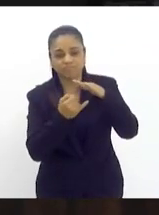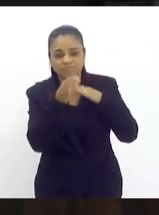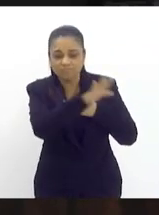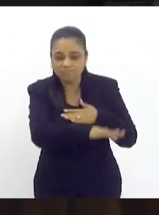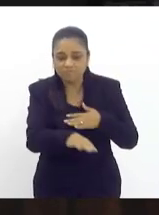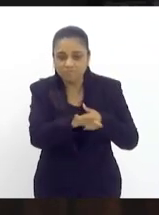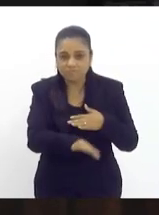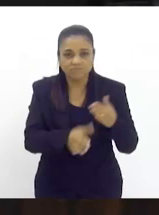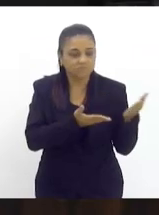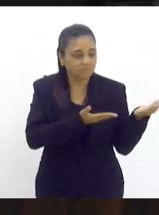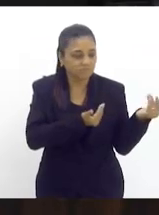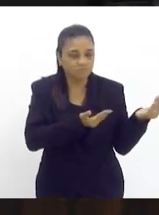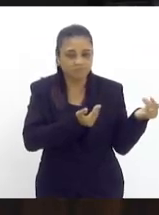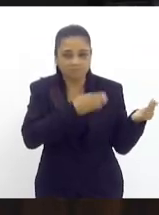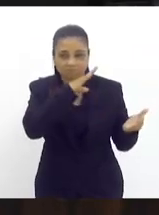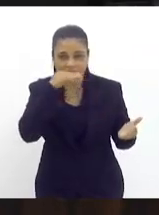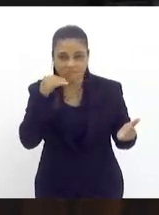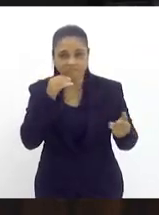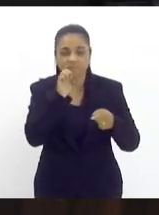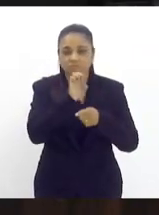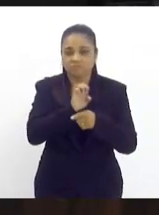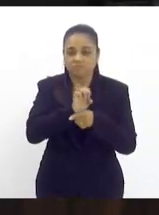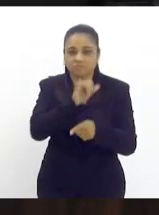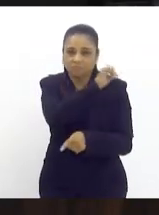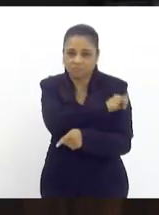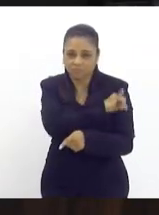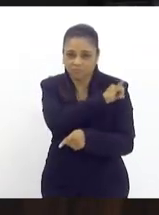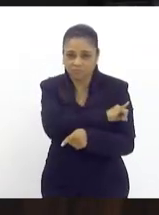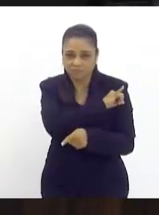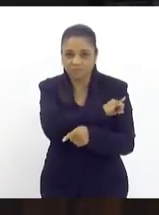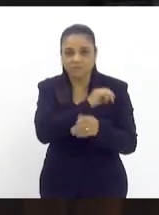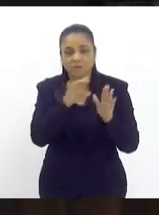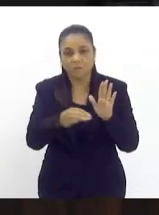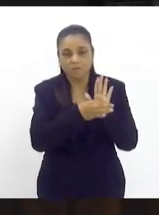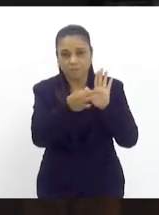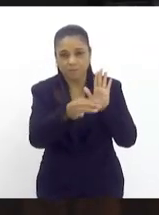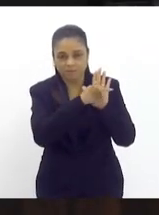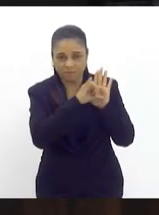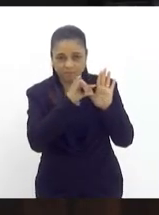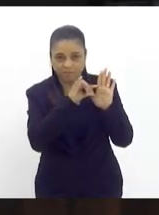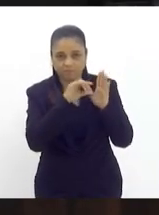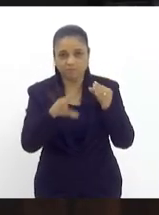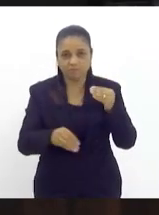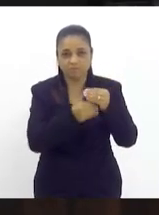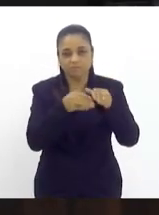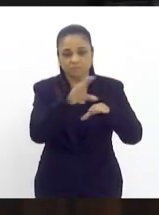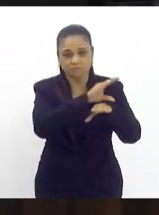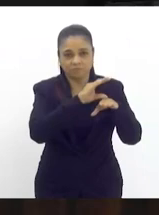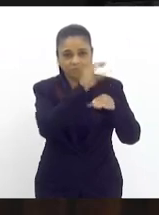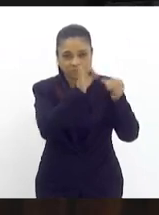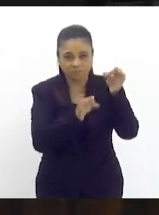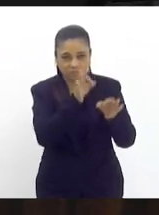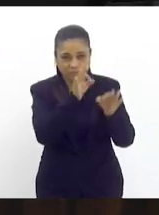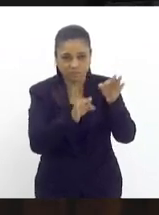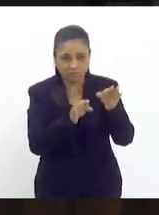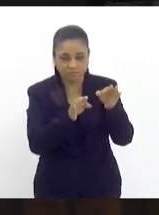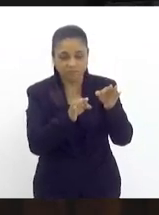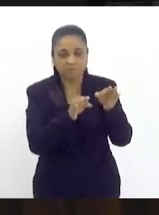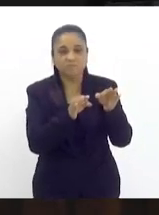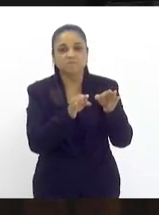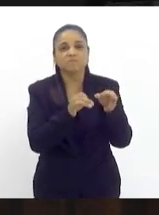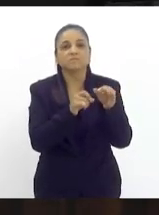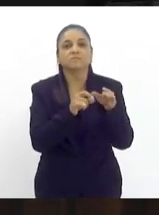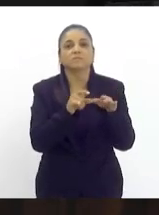crianças e adolescentes no âmbito do Estado do Rio de Janeiro pareceres das comissões constituições Justiça pela constitucionalidade